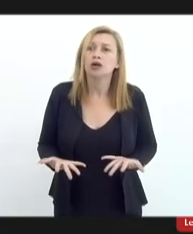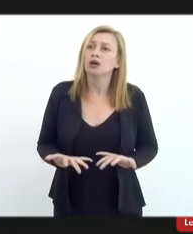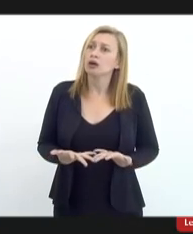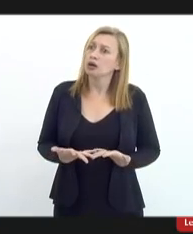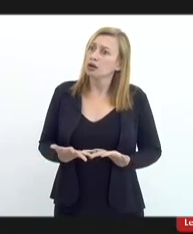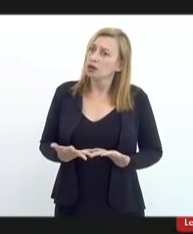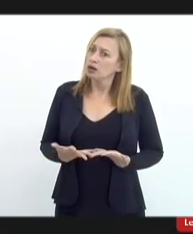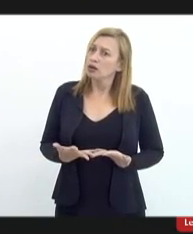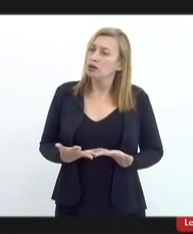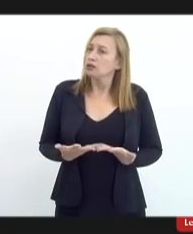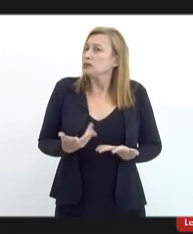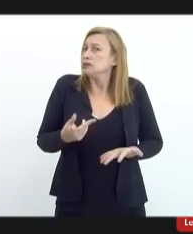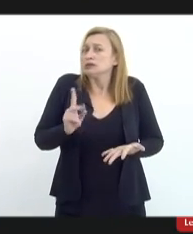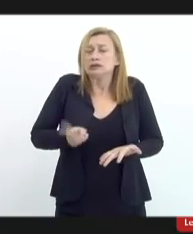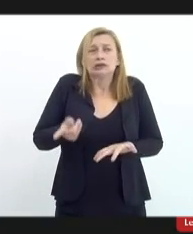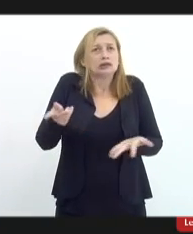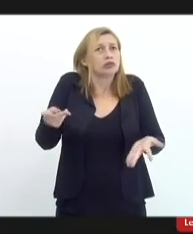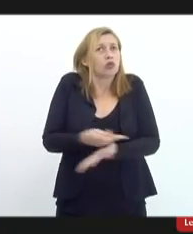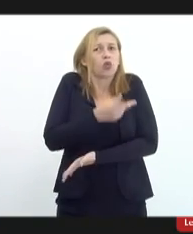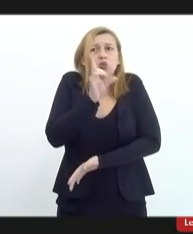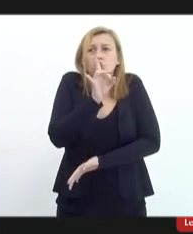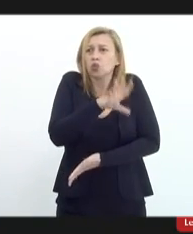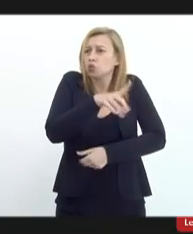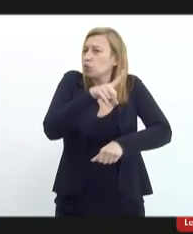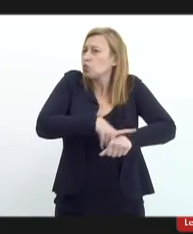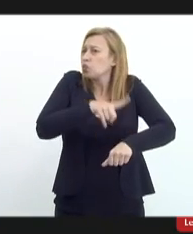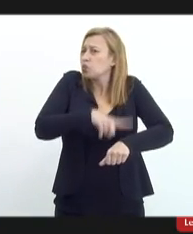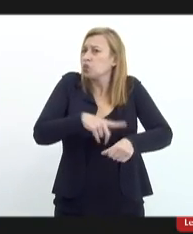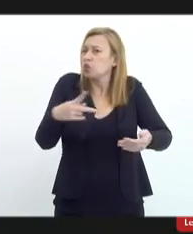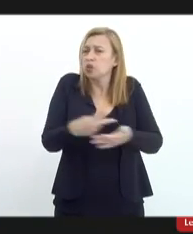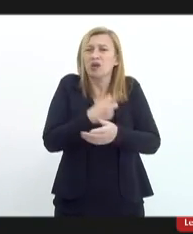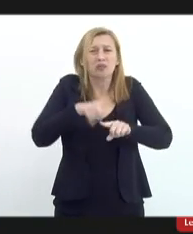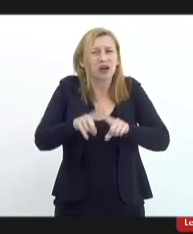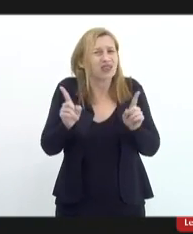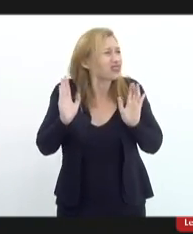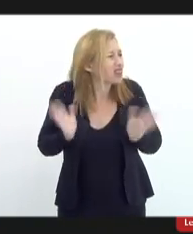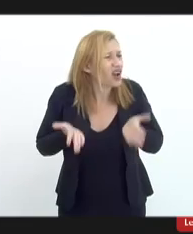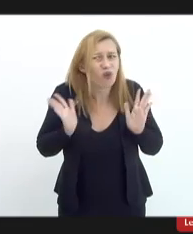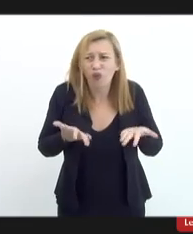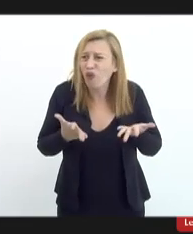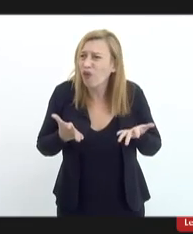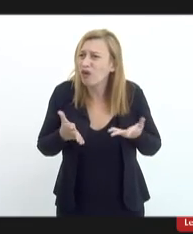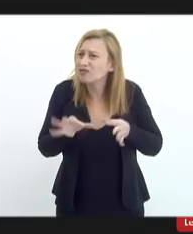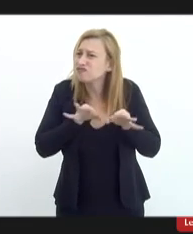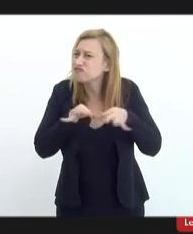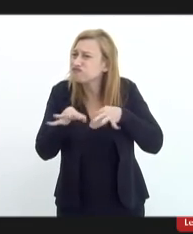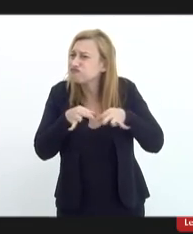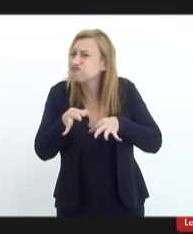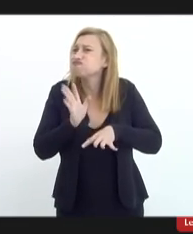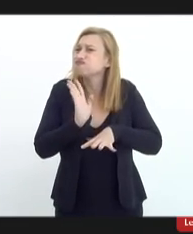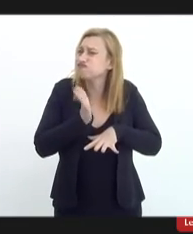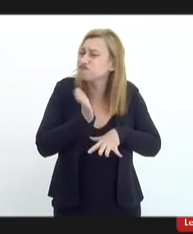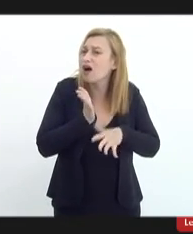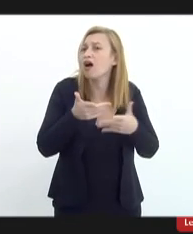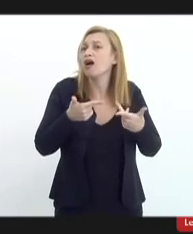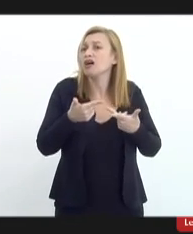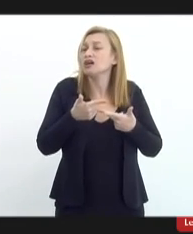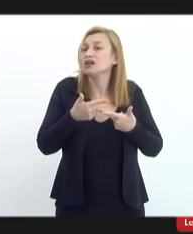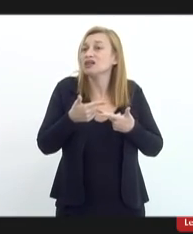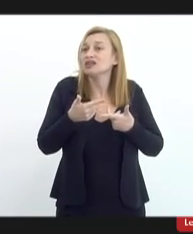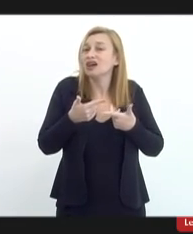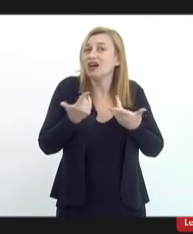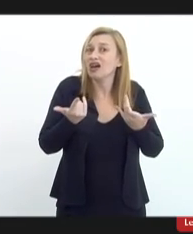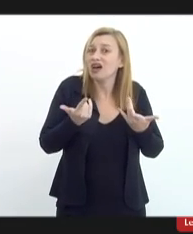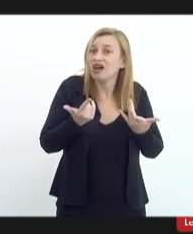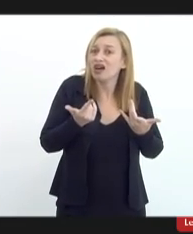isso sempre acontece, nos últimos anos vem acontecendo, mas agora é de uma forma organizada. É uma